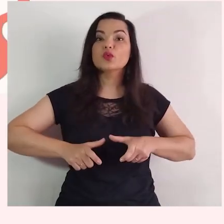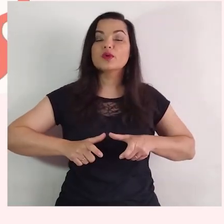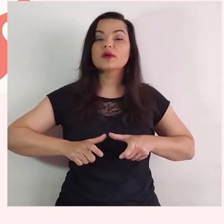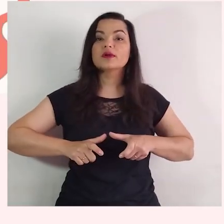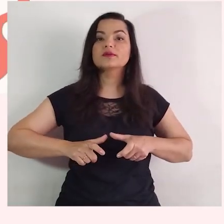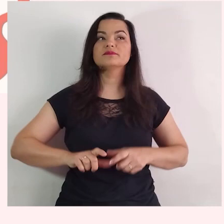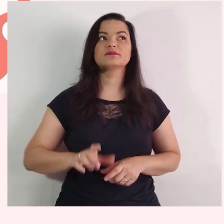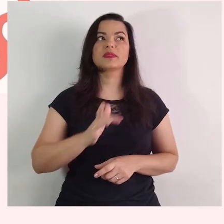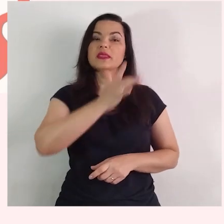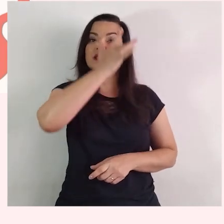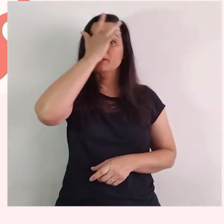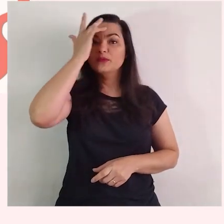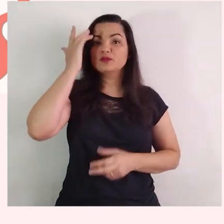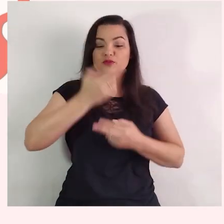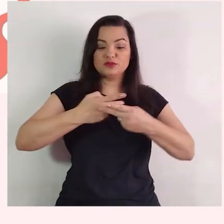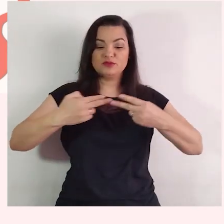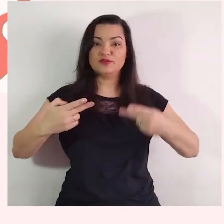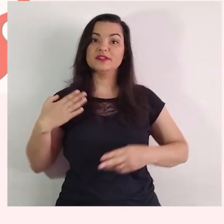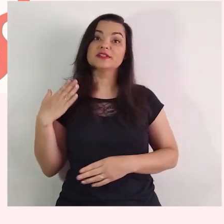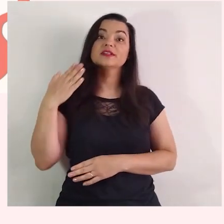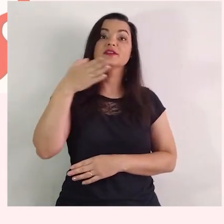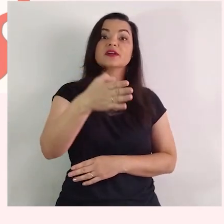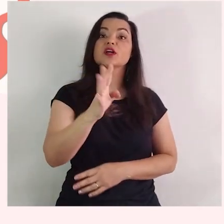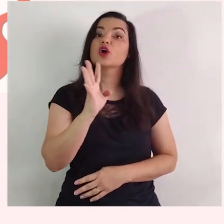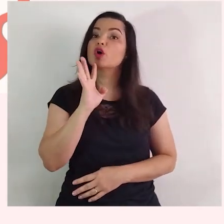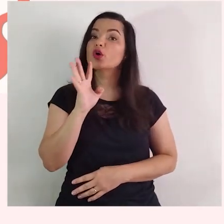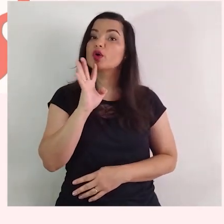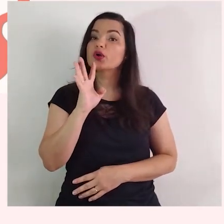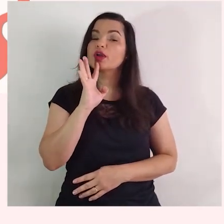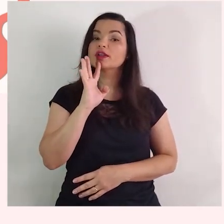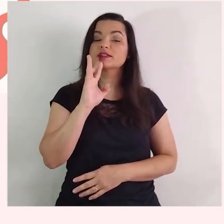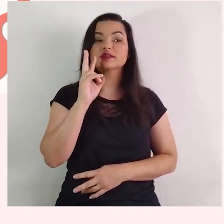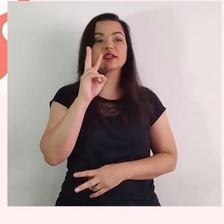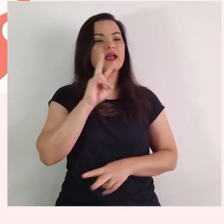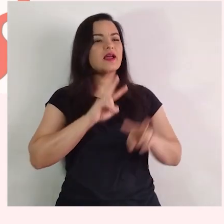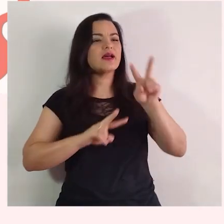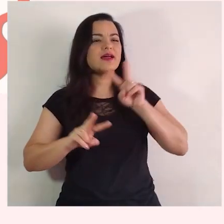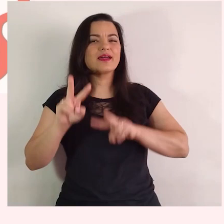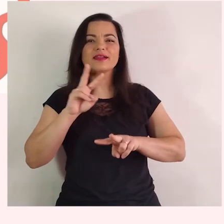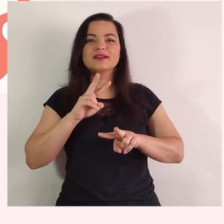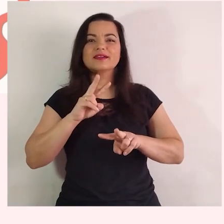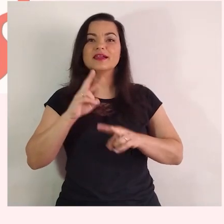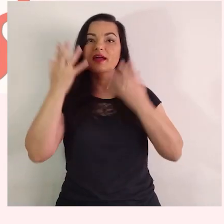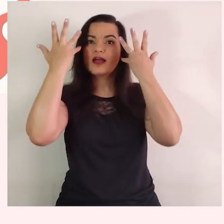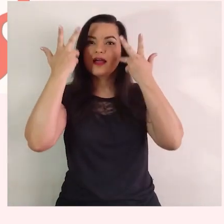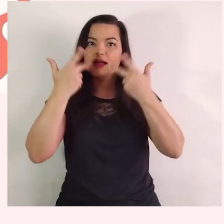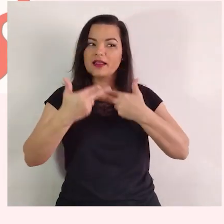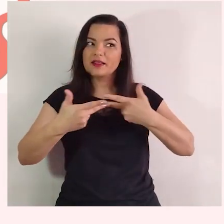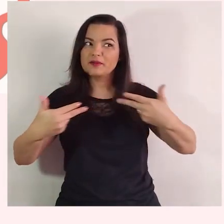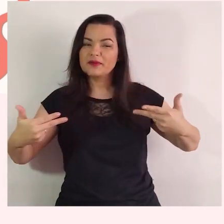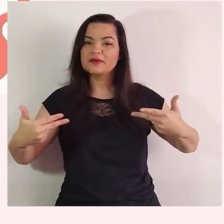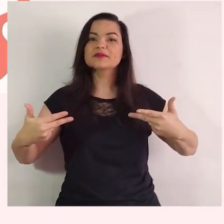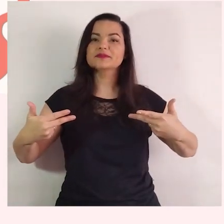Espaço que as pessoas costumam ir para conhecer e interagir com animais de forma segura